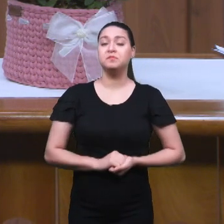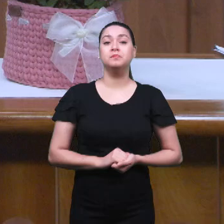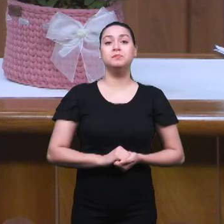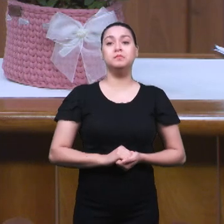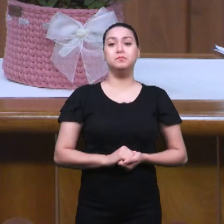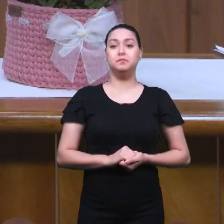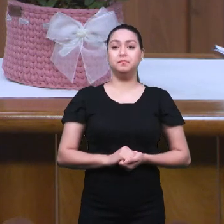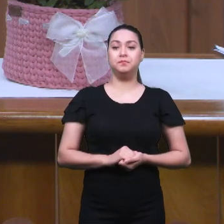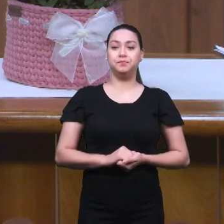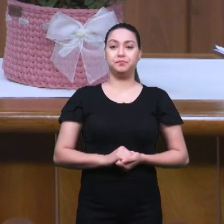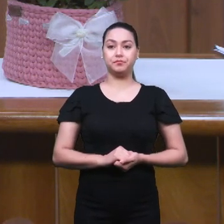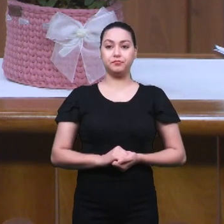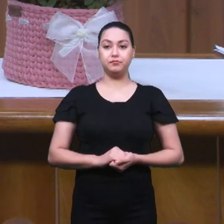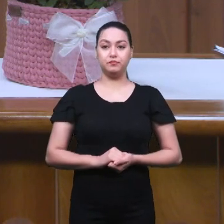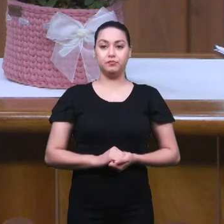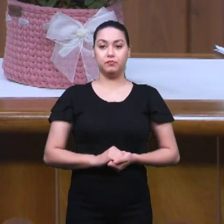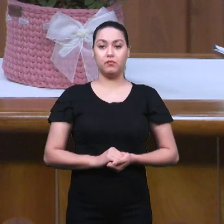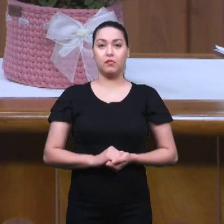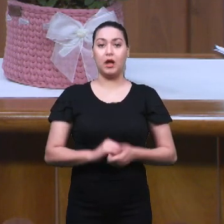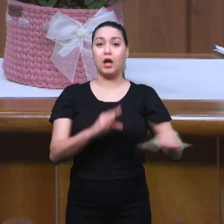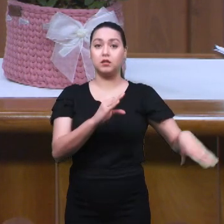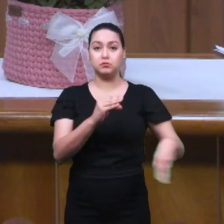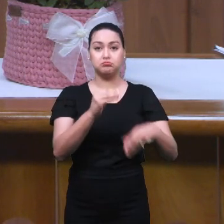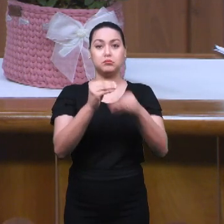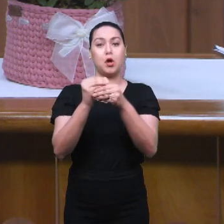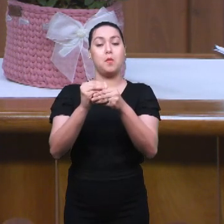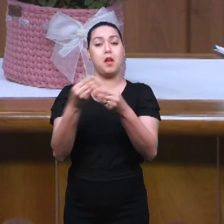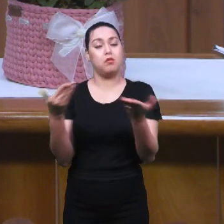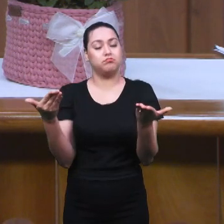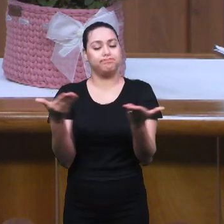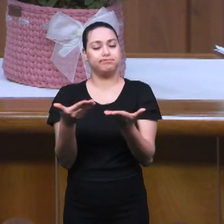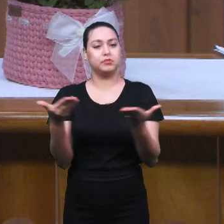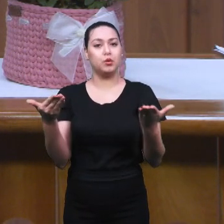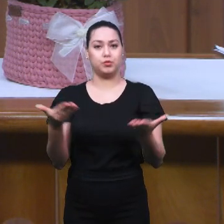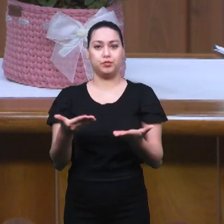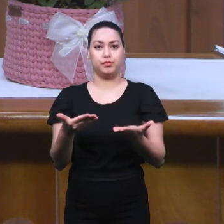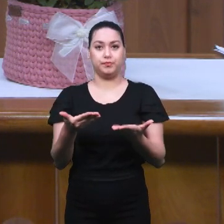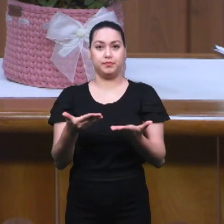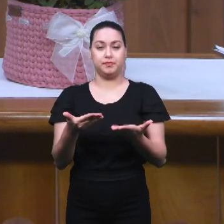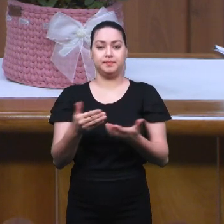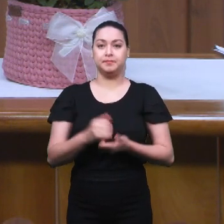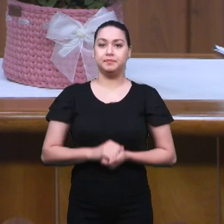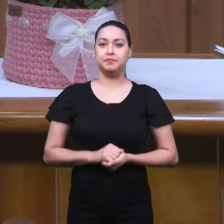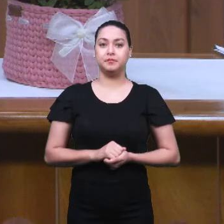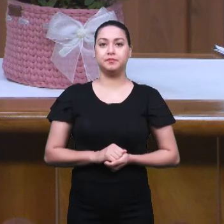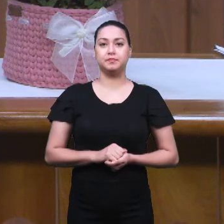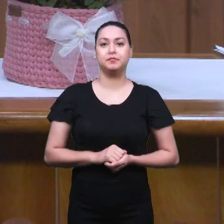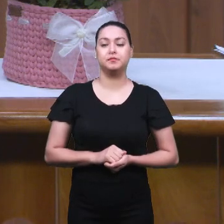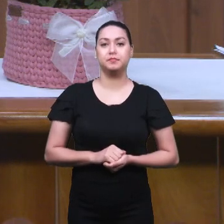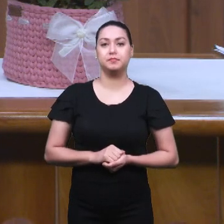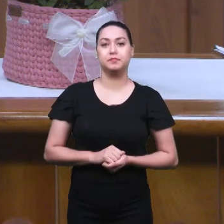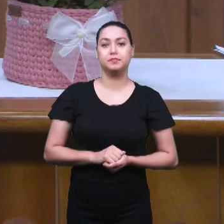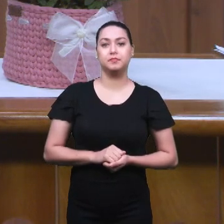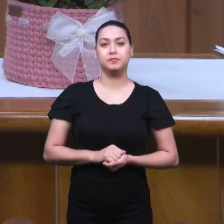que, vamos dizer, se completa em nossos dias. Uma coisa é você dizer assim,